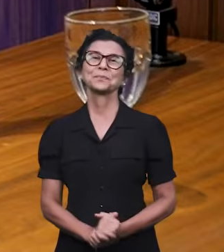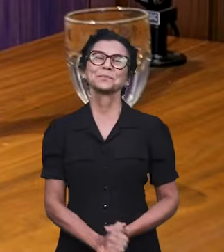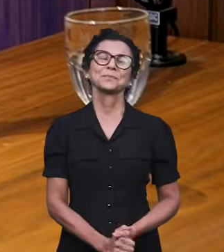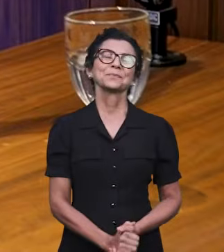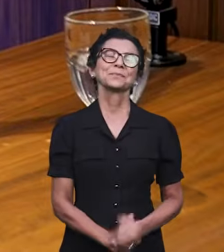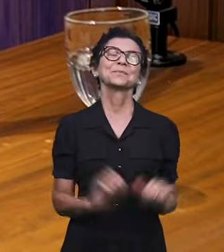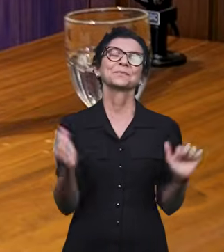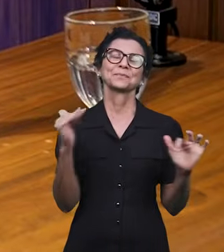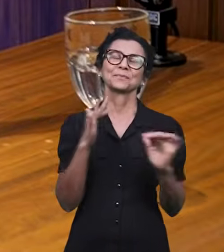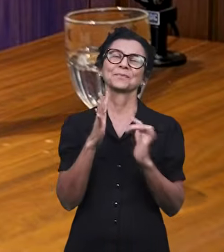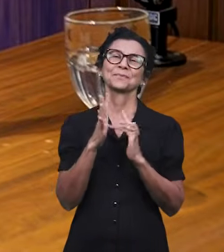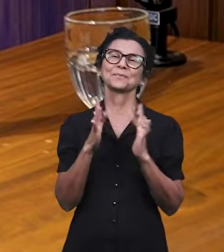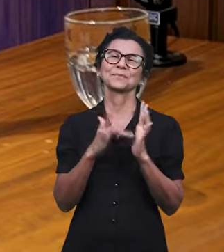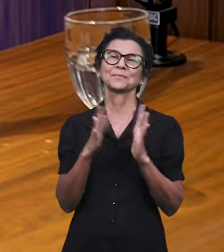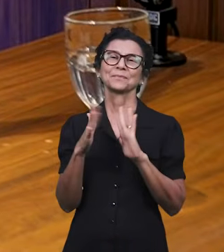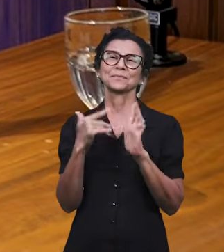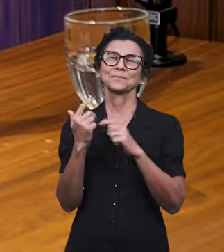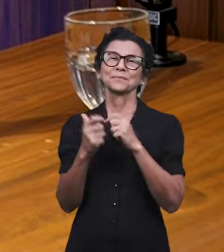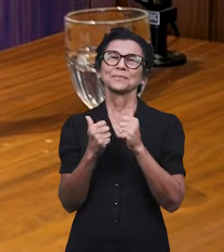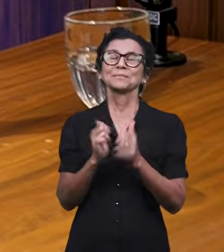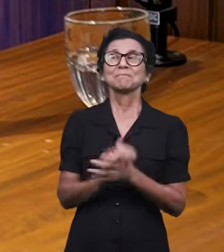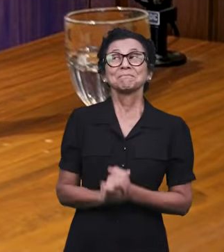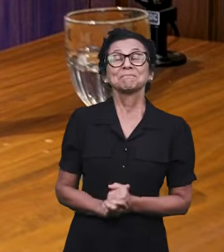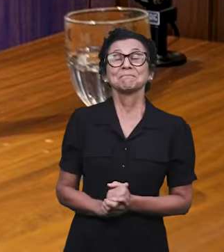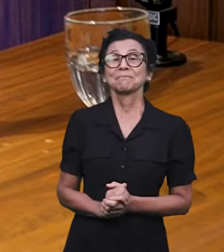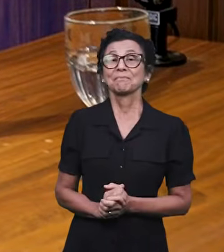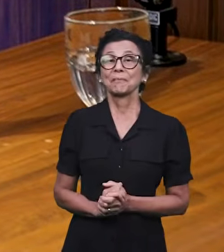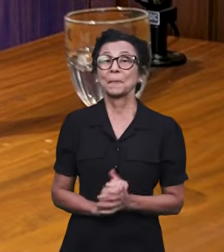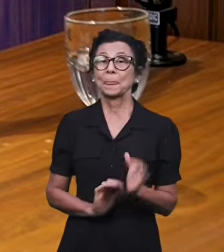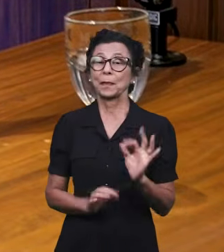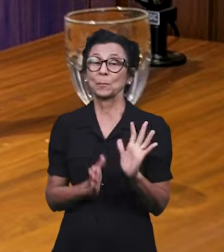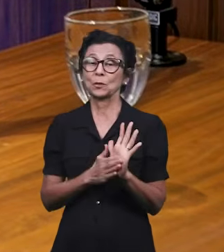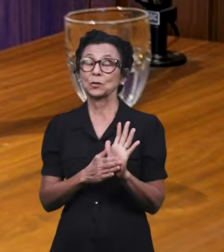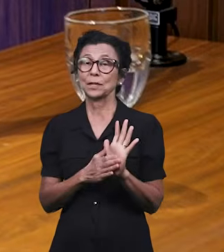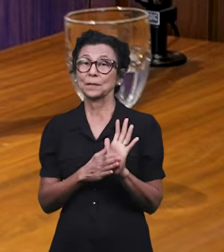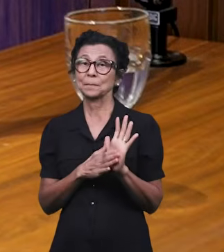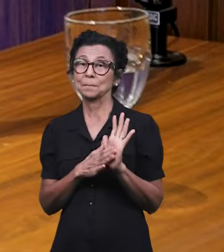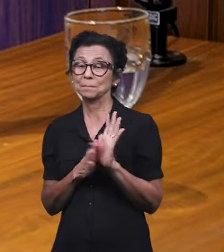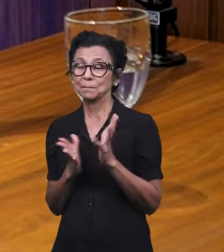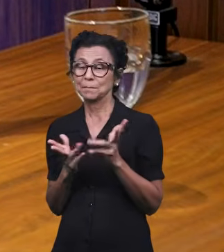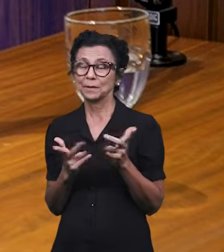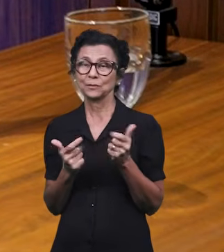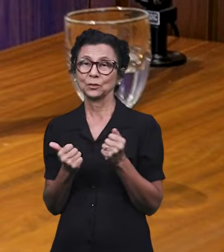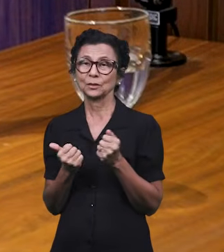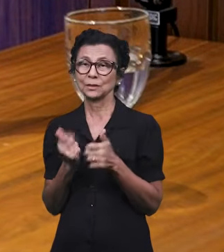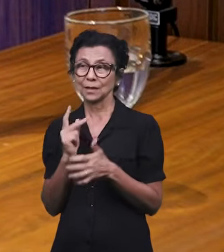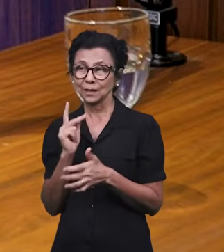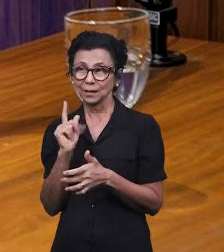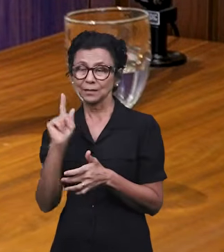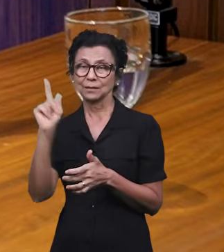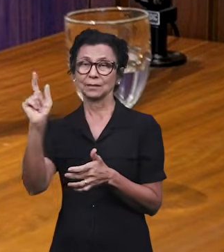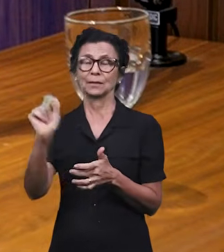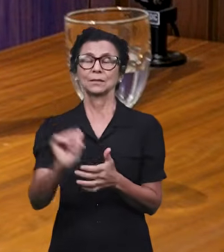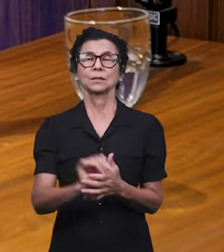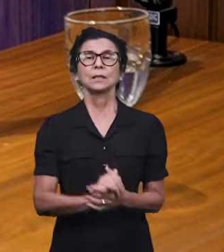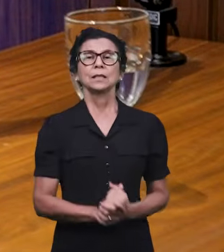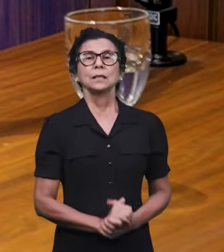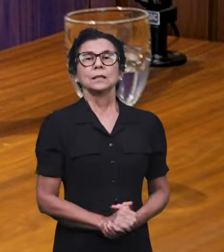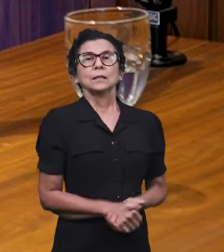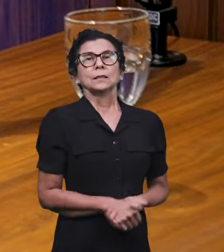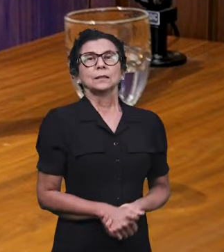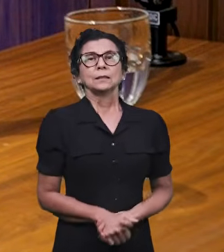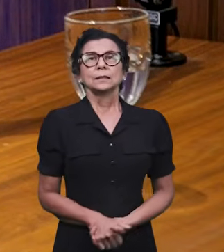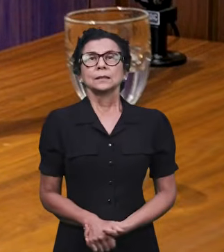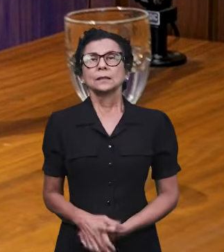Deus, aleluia. Esse projeto ele é maravilhoso, porque ele é eterno. E o que o pastor Vitor comentou sobre